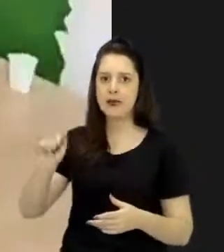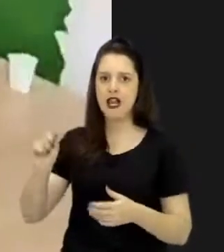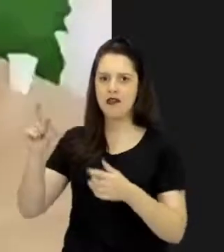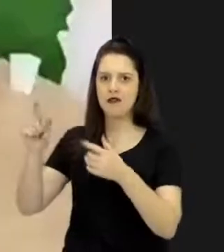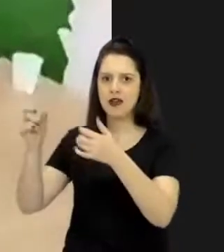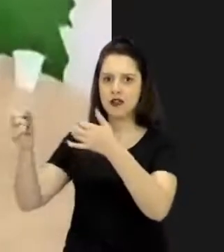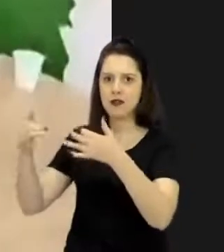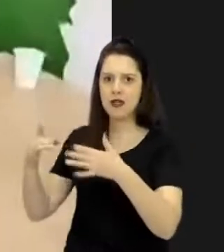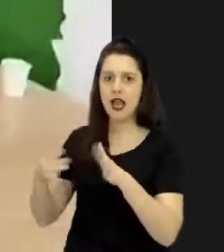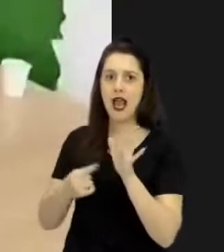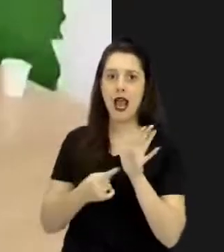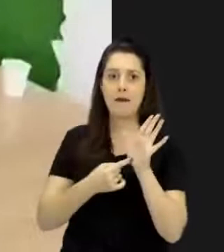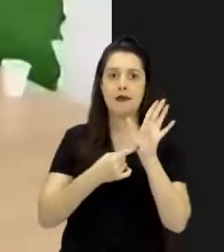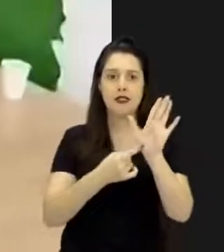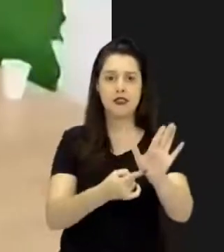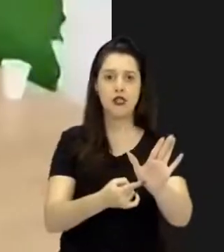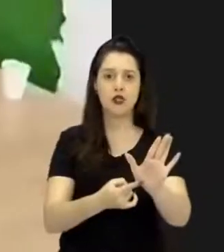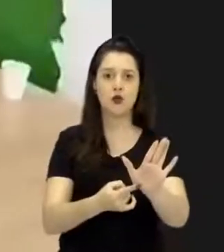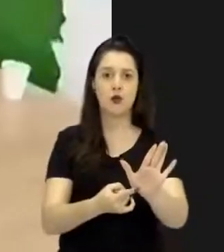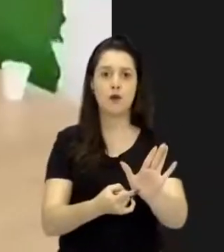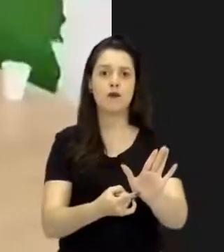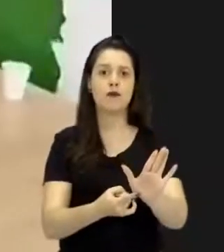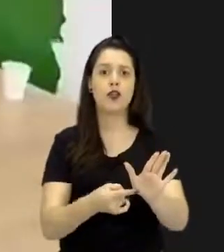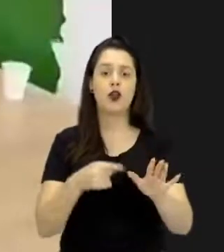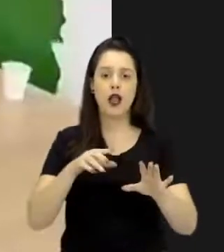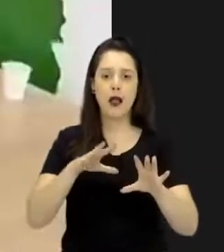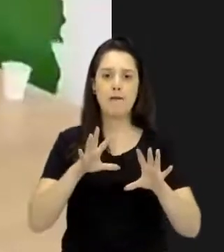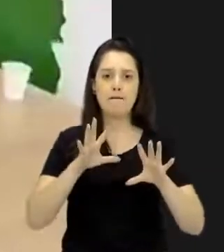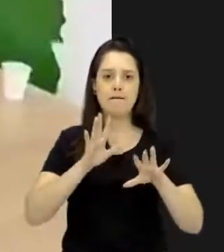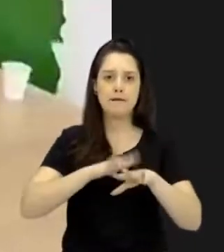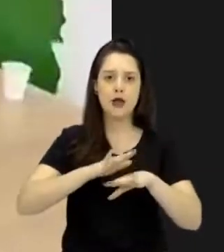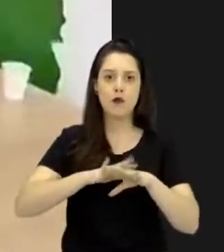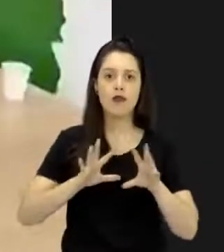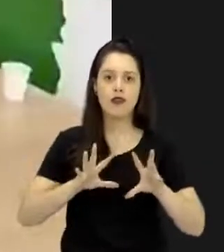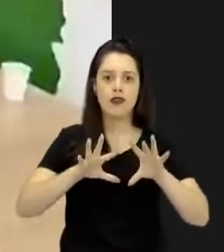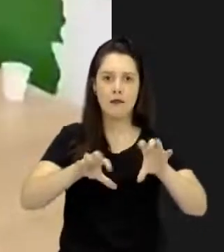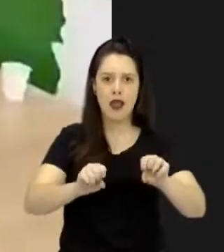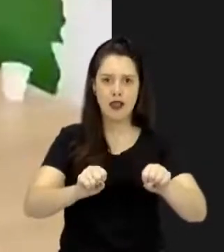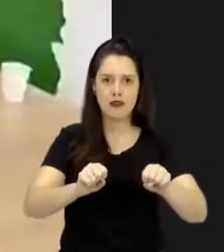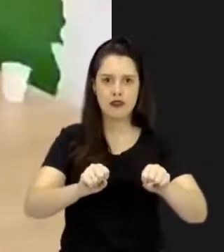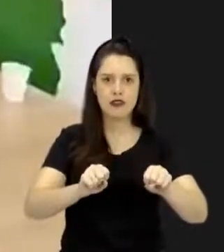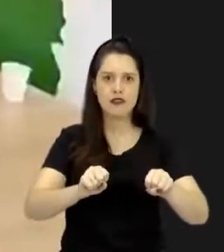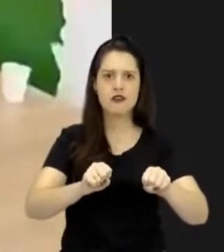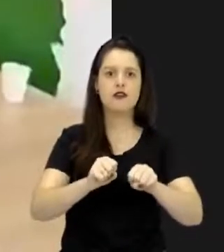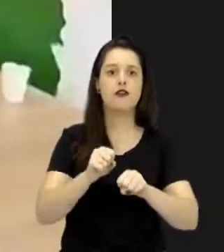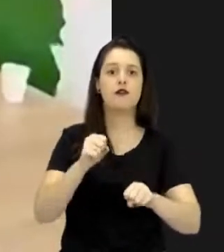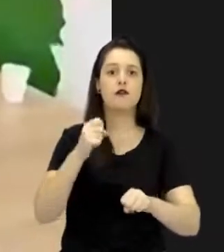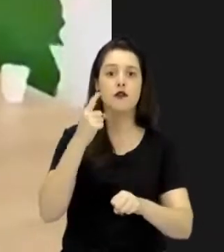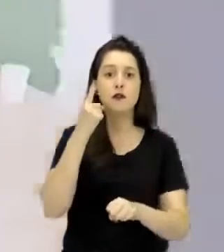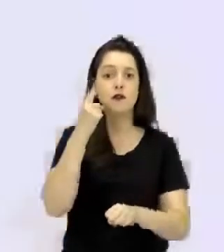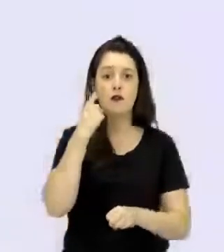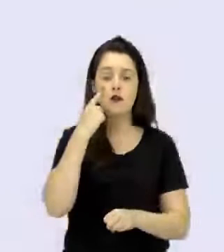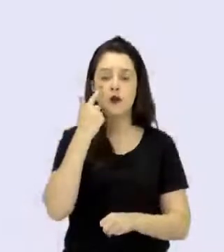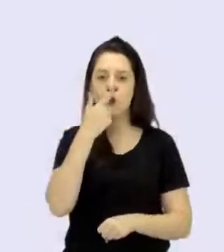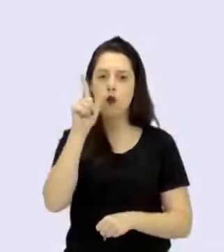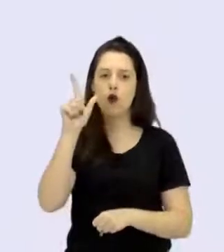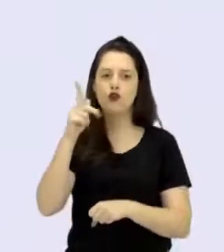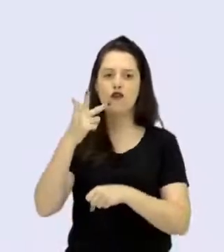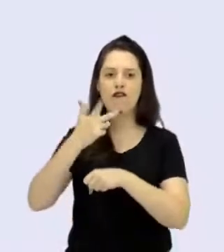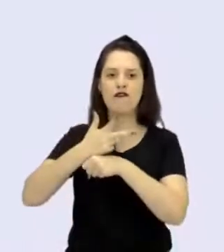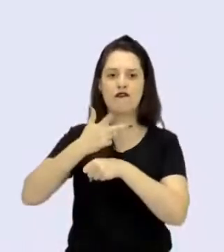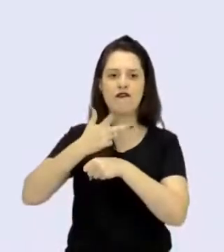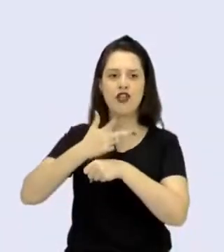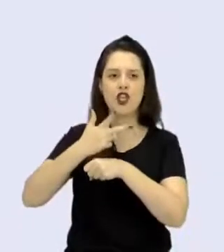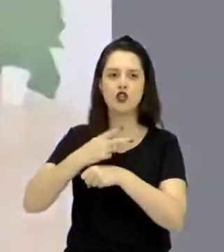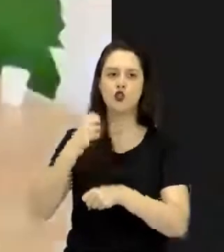nós apresentamos os componentes, vamos colocar uma na massa, agora vamos fazer aquilo agora no real. O próximo vídeo para mim, por favor, o